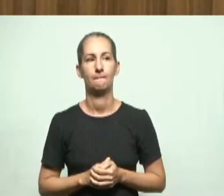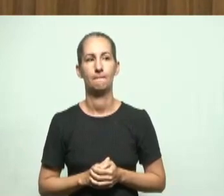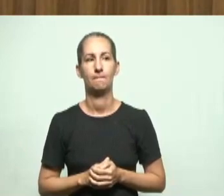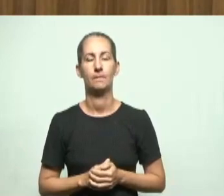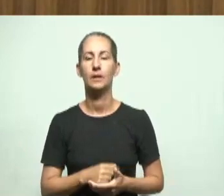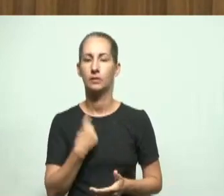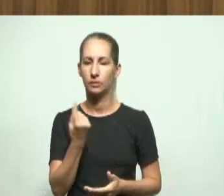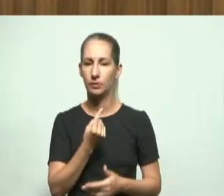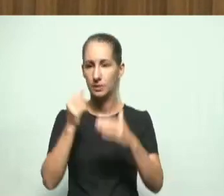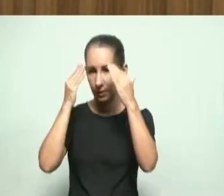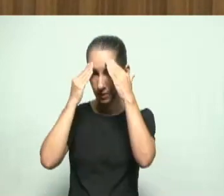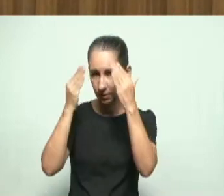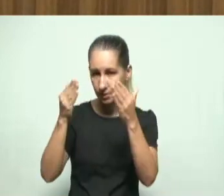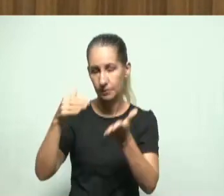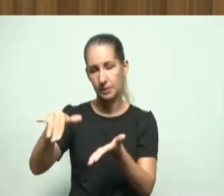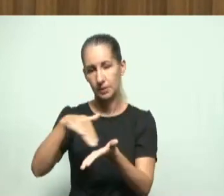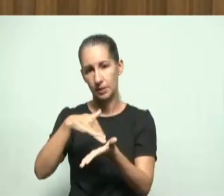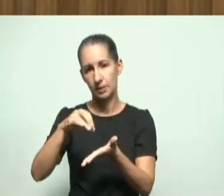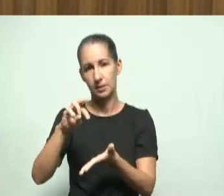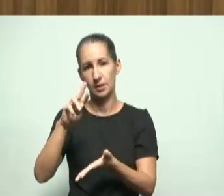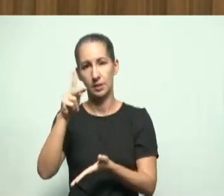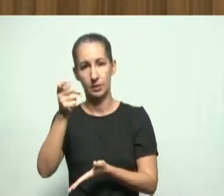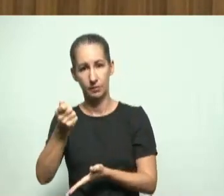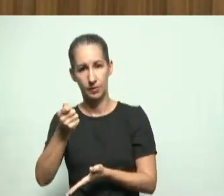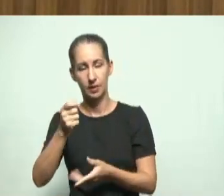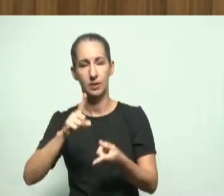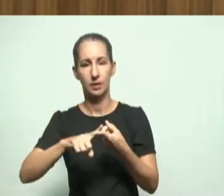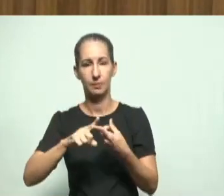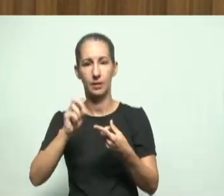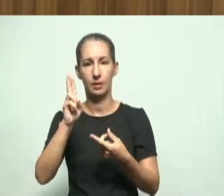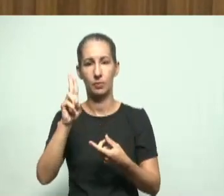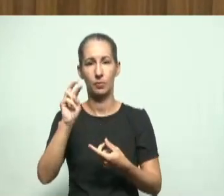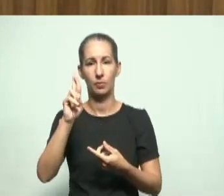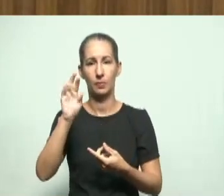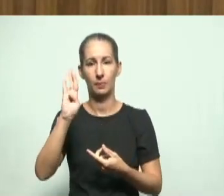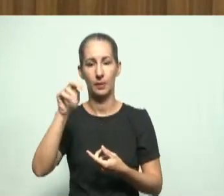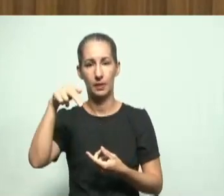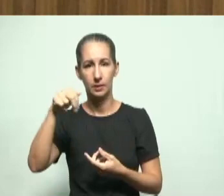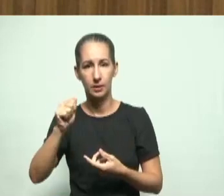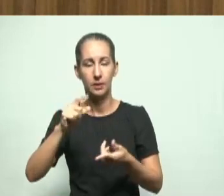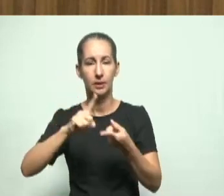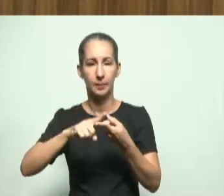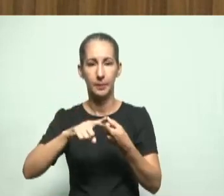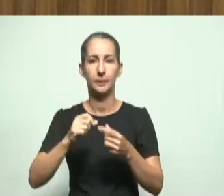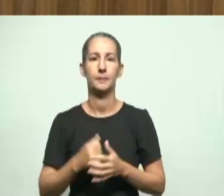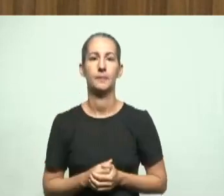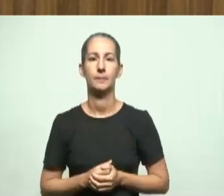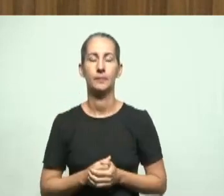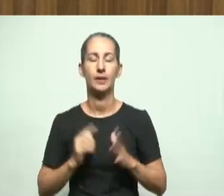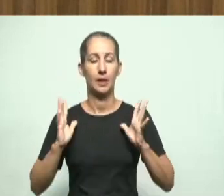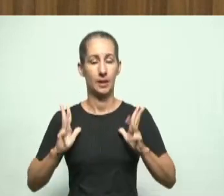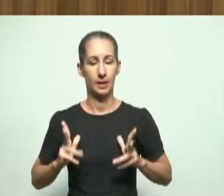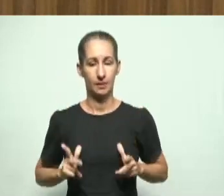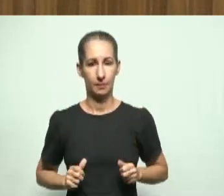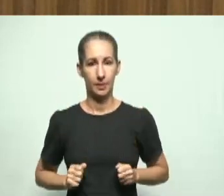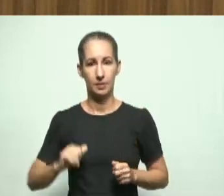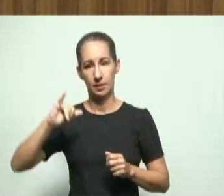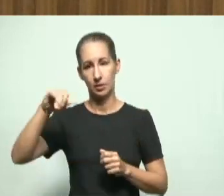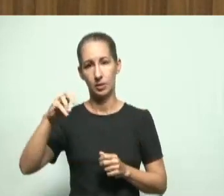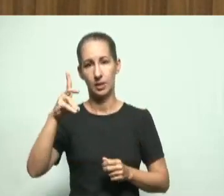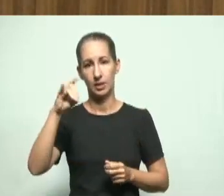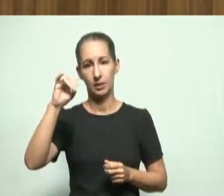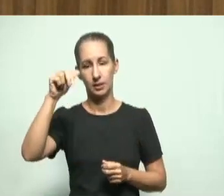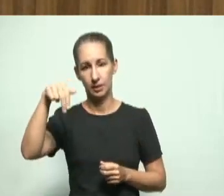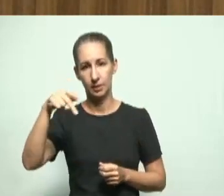Nós agradecemos à Secretaria CEINFRA e à Urbana também, porque a limpeza do Jardim Primavera